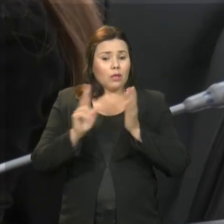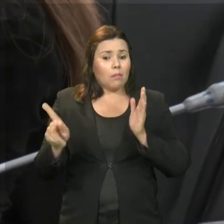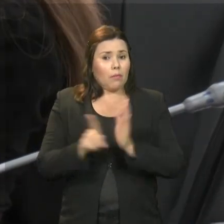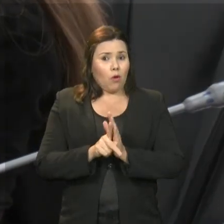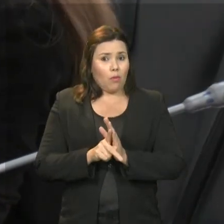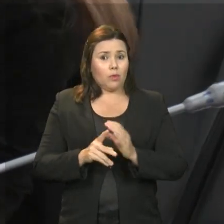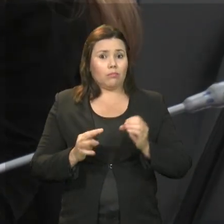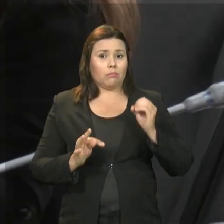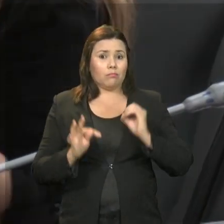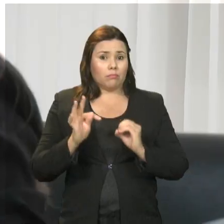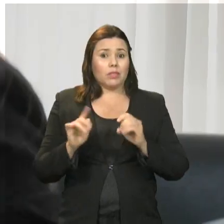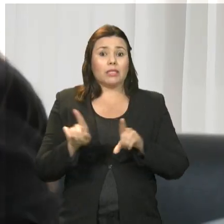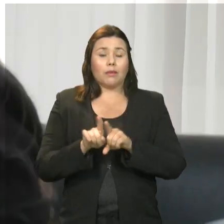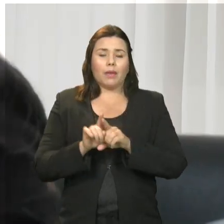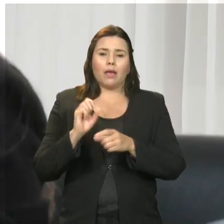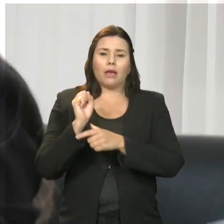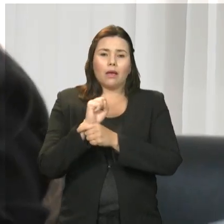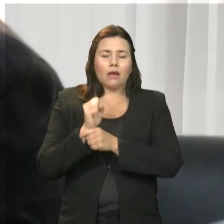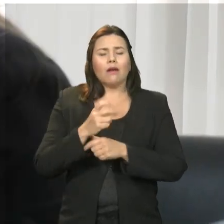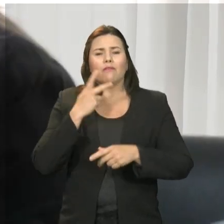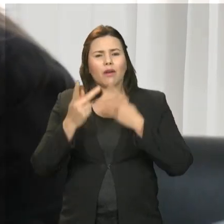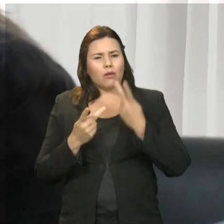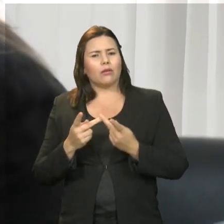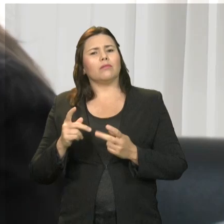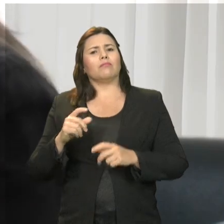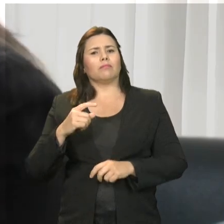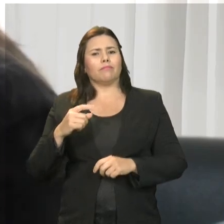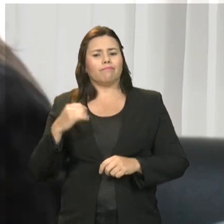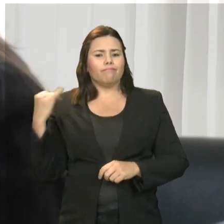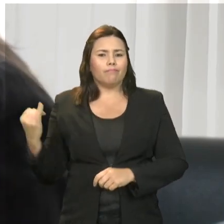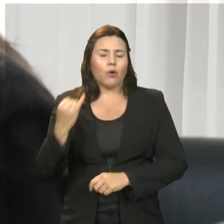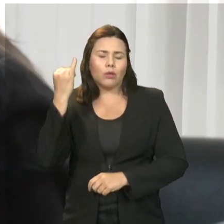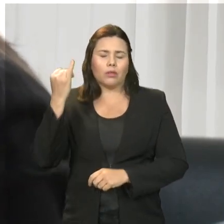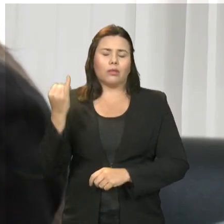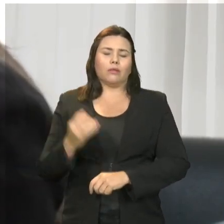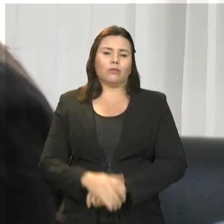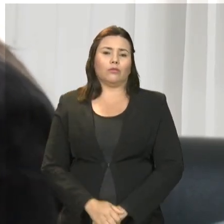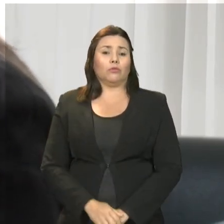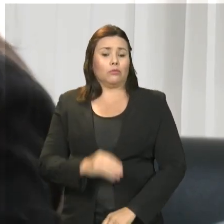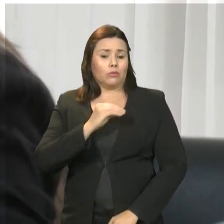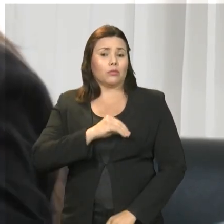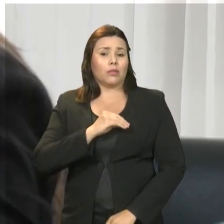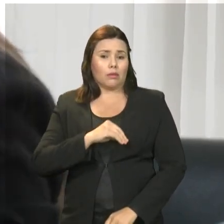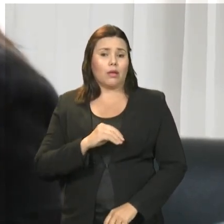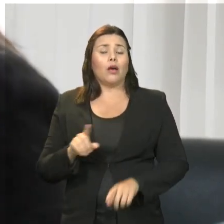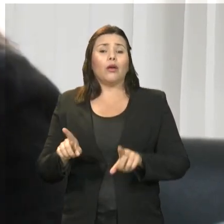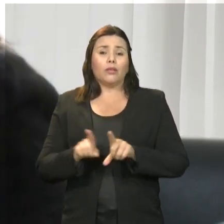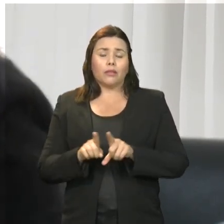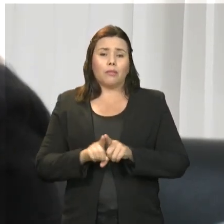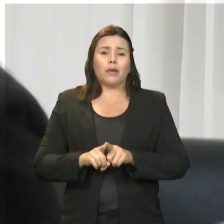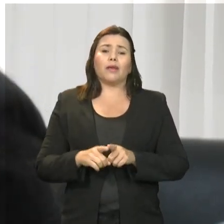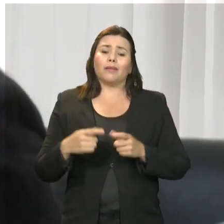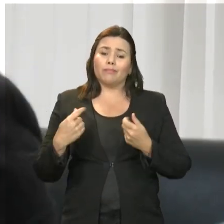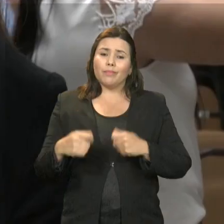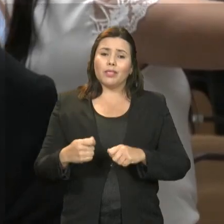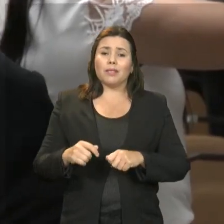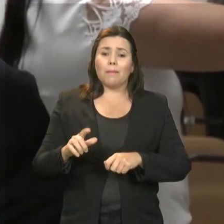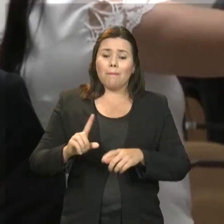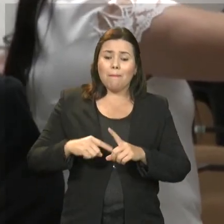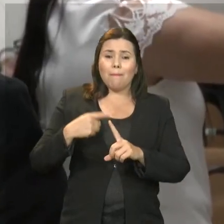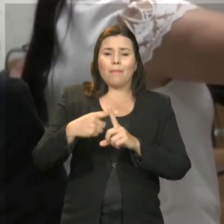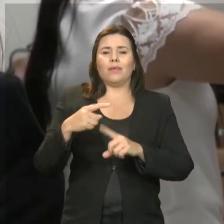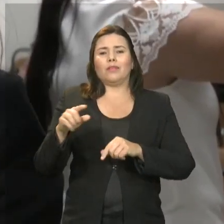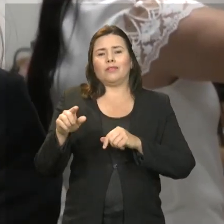importância da valorização salarial e destacou o déficit de profissionais das duas áreas para atender a demanda de pacientes no Maranhão.